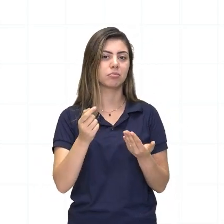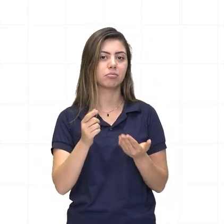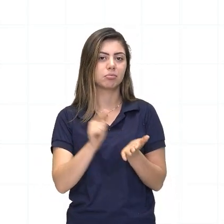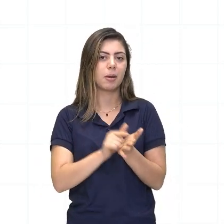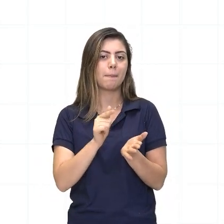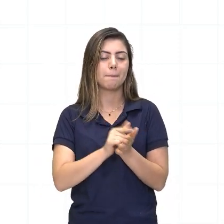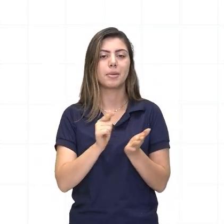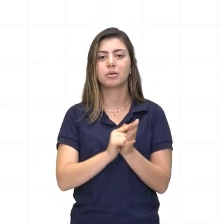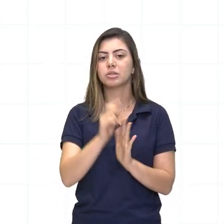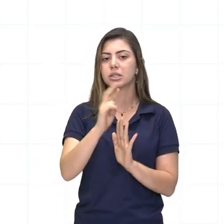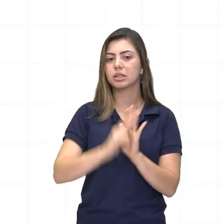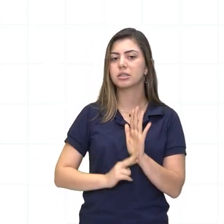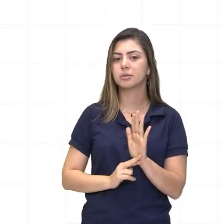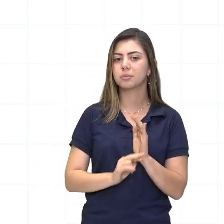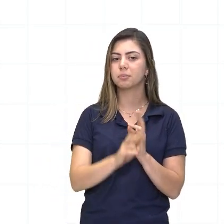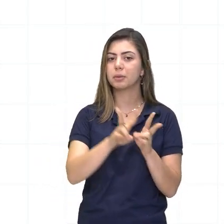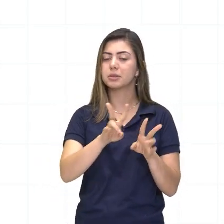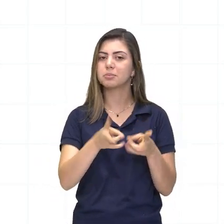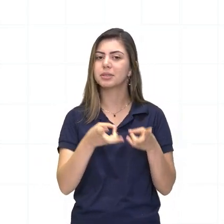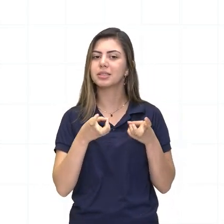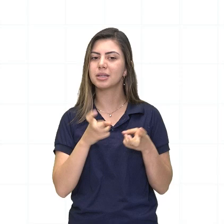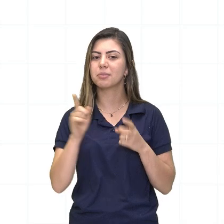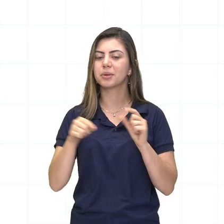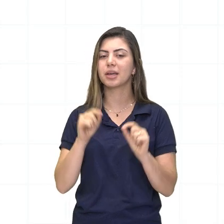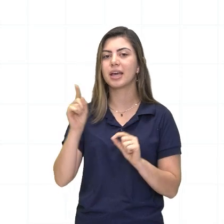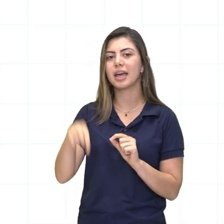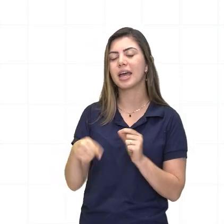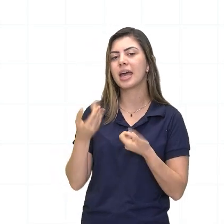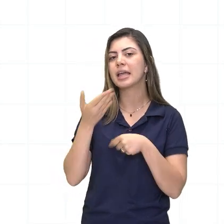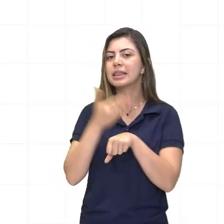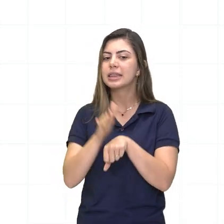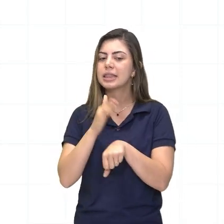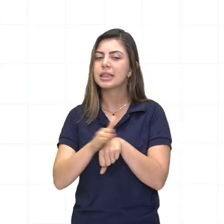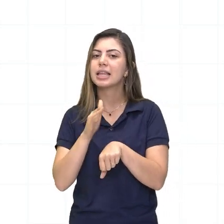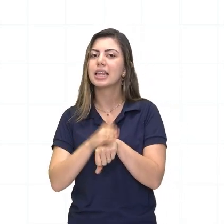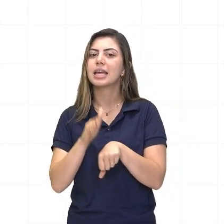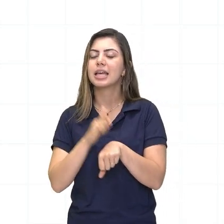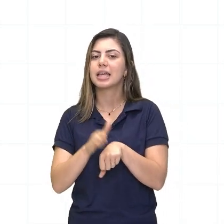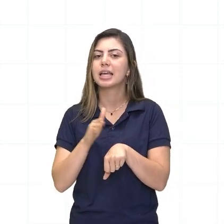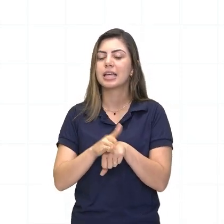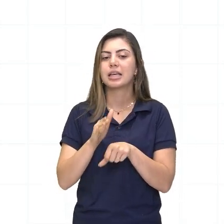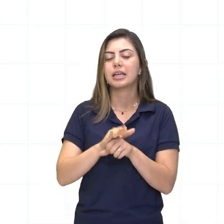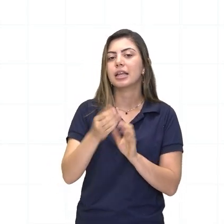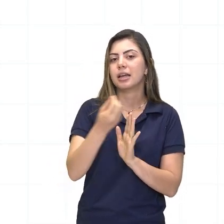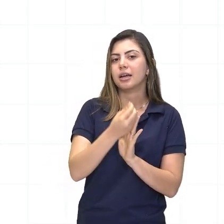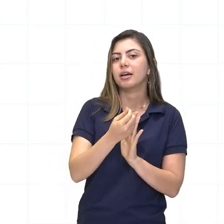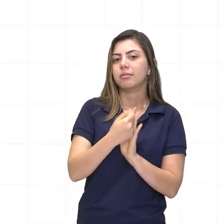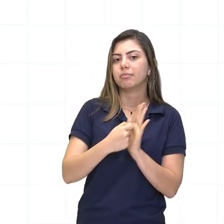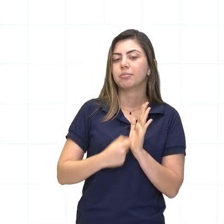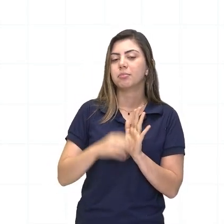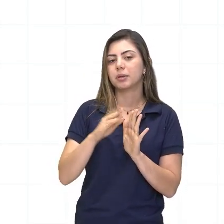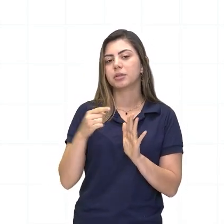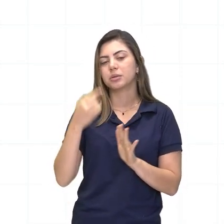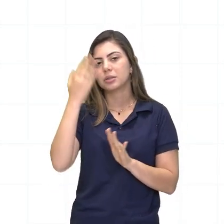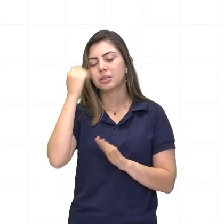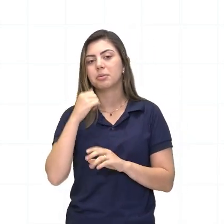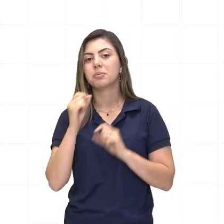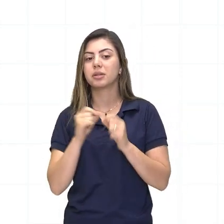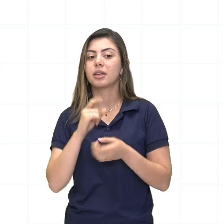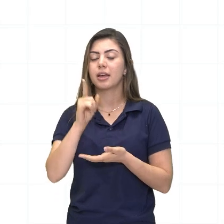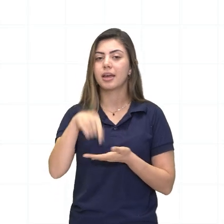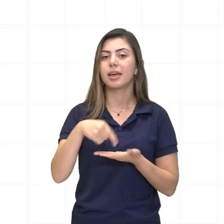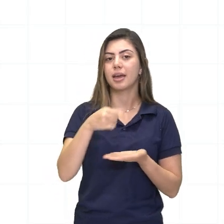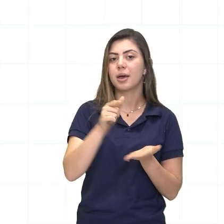essa parte aqui, é o rascunho da redação. Claro que quando é a folha definitiva, o que acontece?